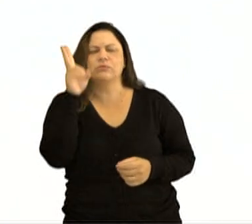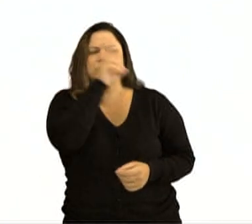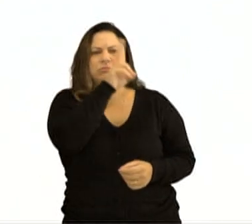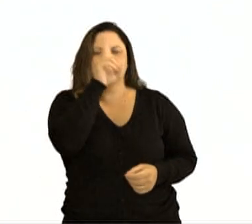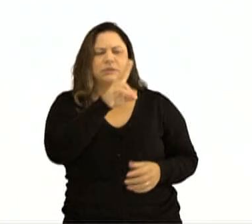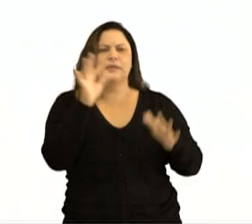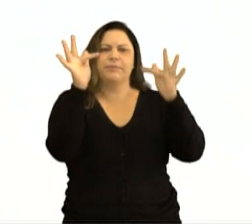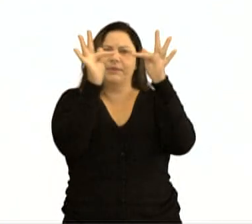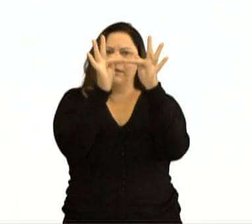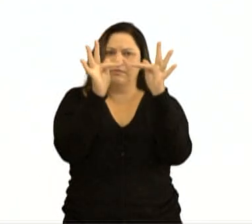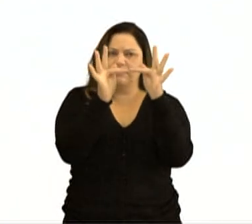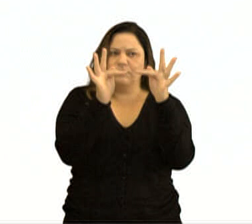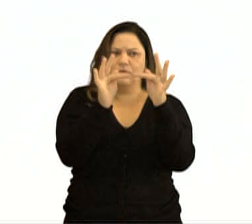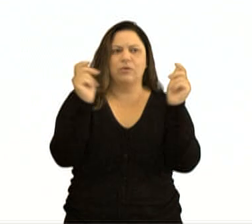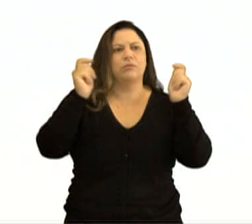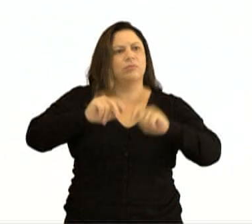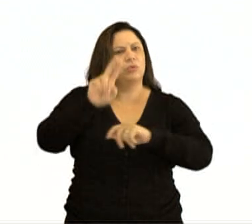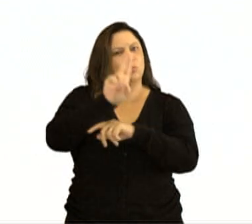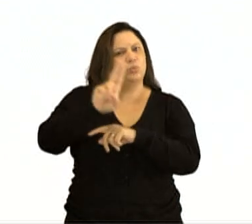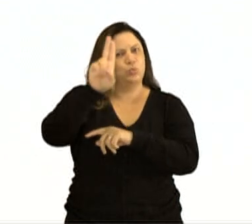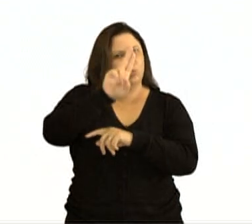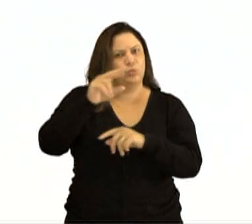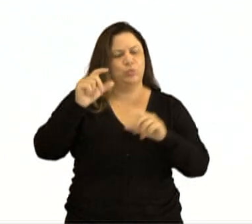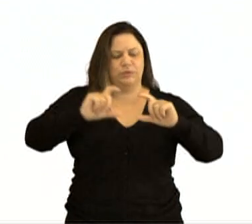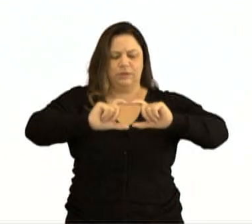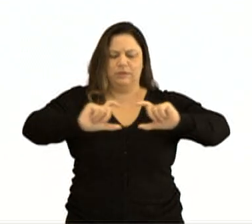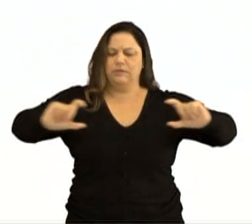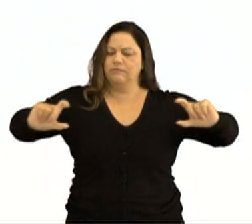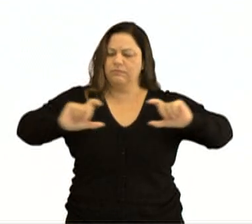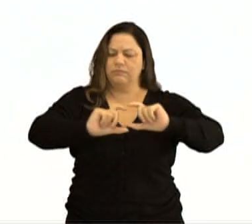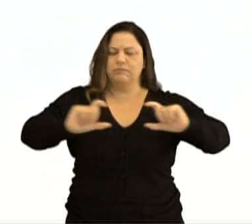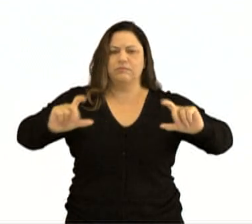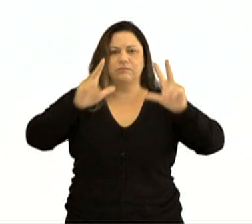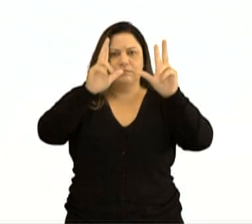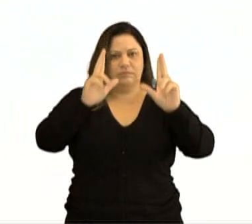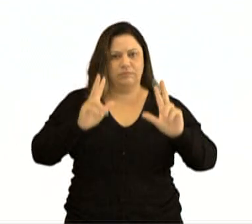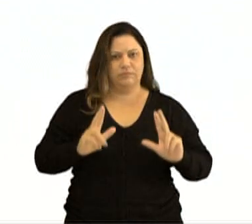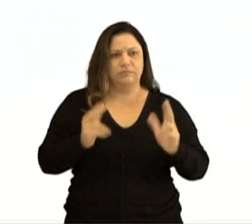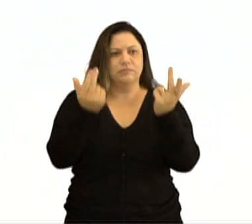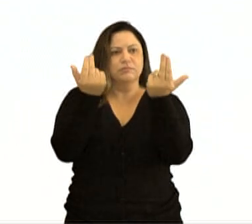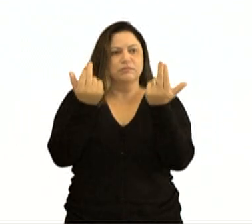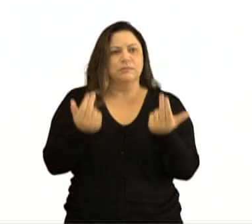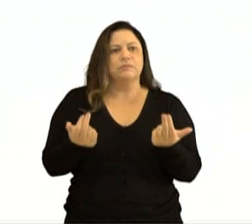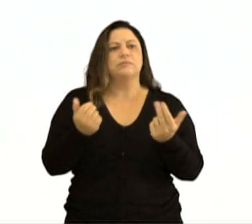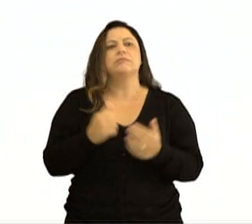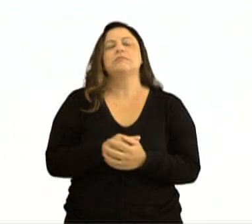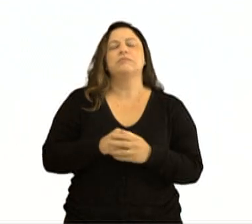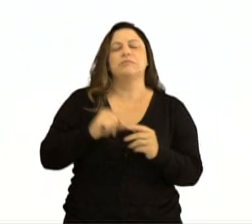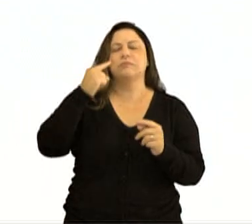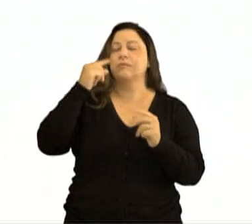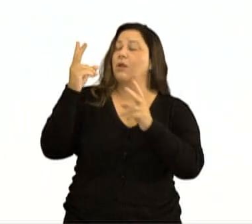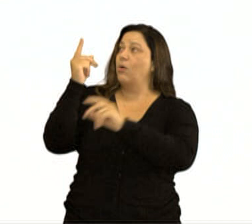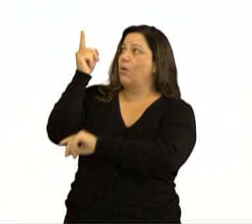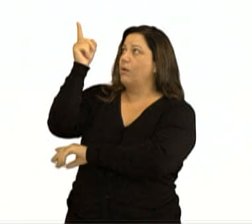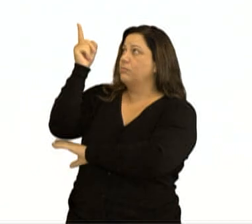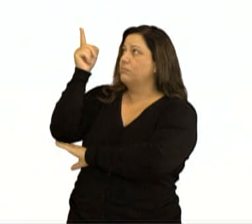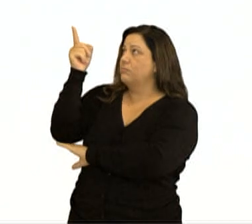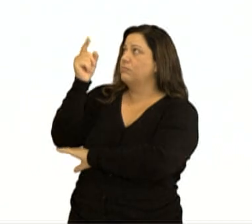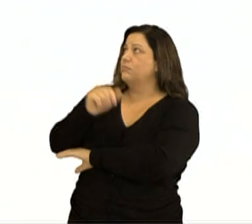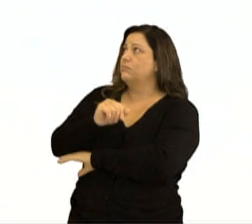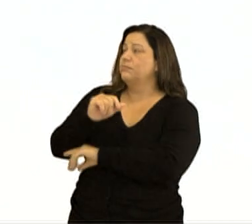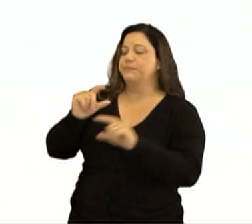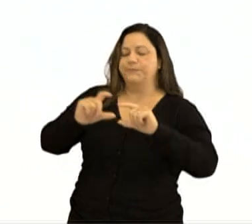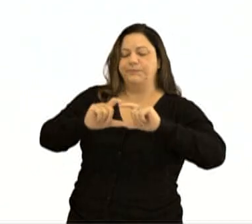fórmula, eu posso utilizar essa daqui, que ela vai sair exatamente dessa soma da área lateral, mais 2 vezes a área da